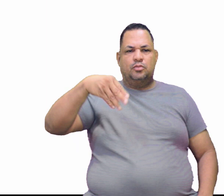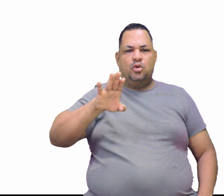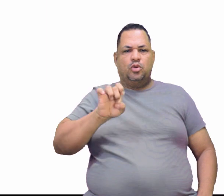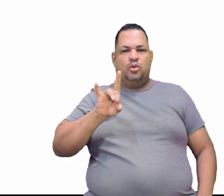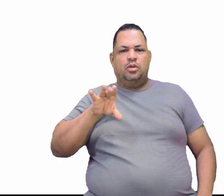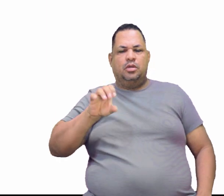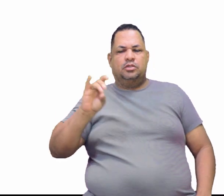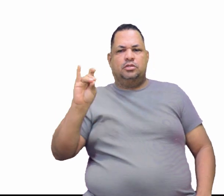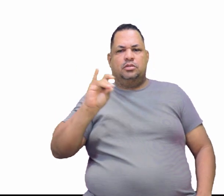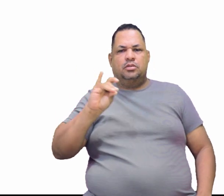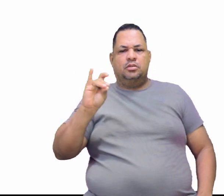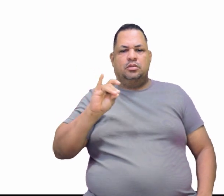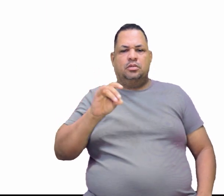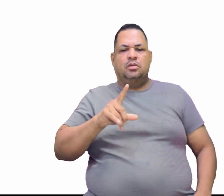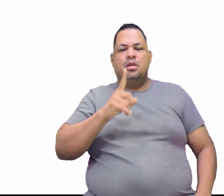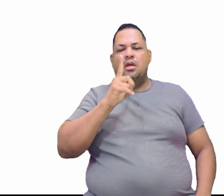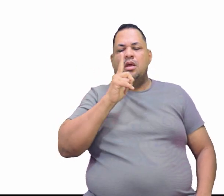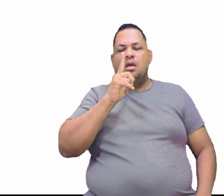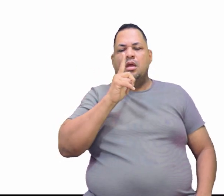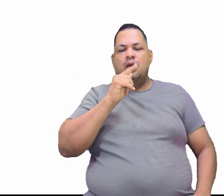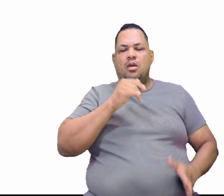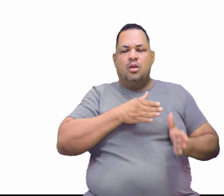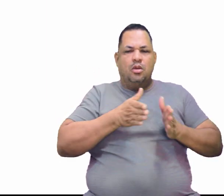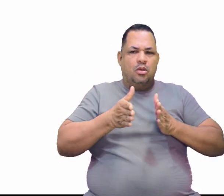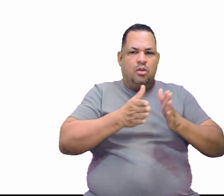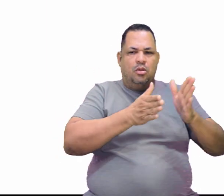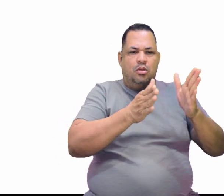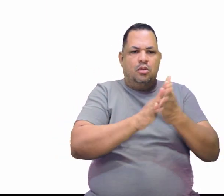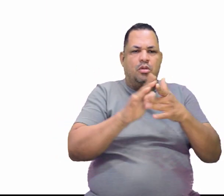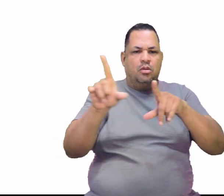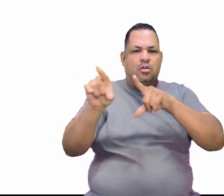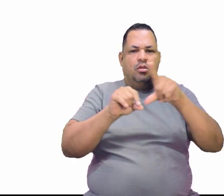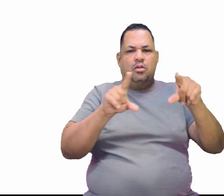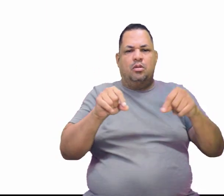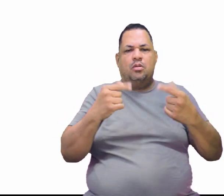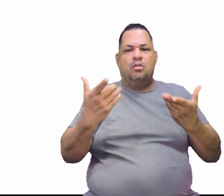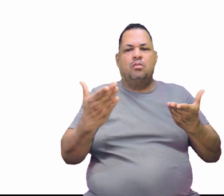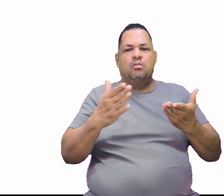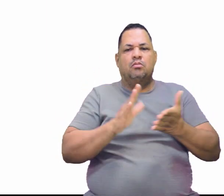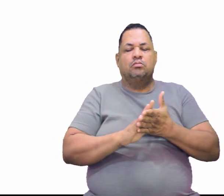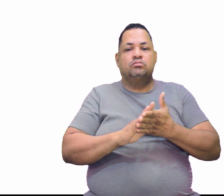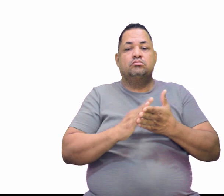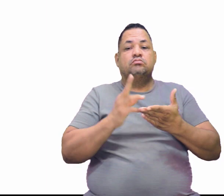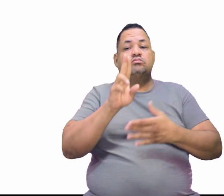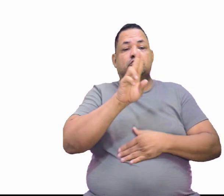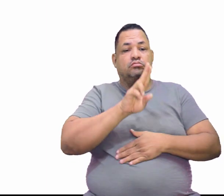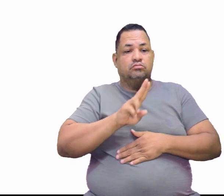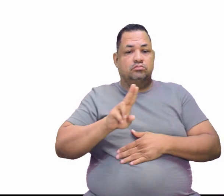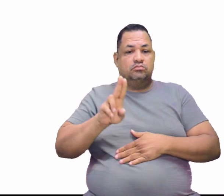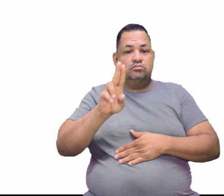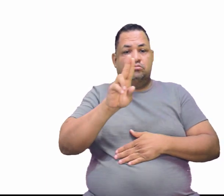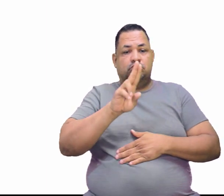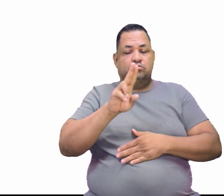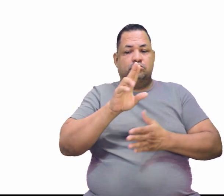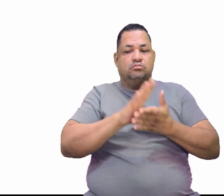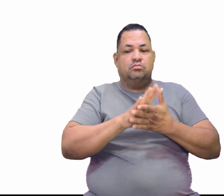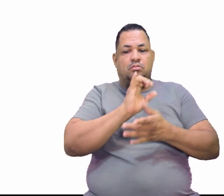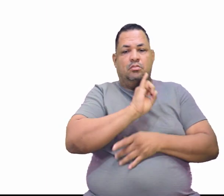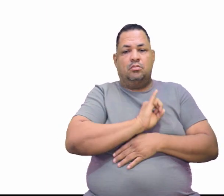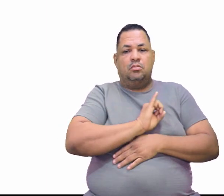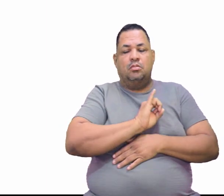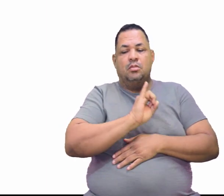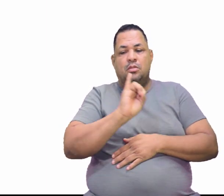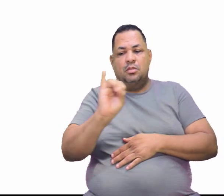boliviano, o Rio Madeira era uma alternativa que já estava sendo